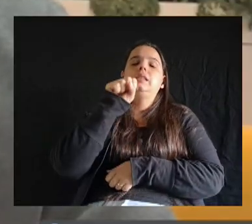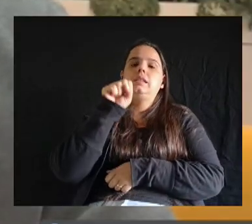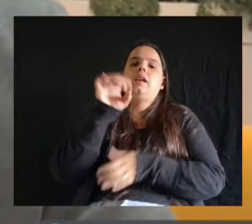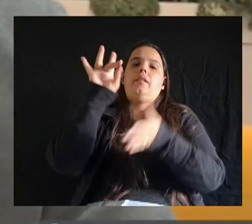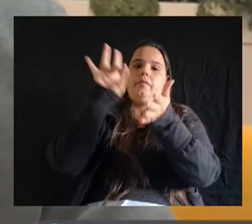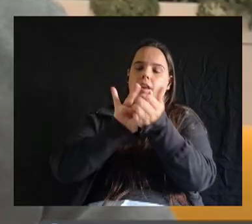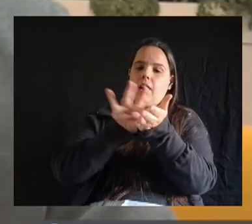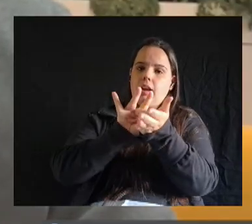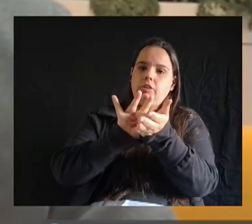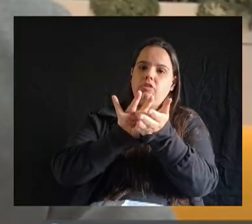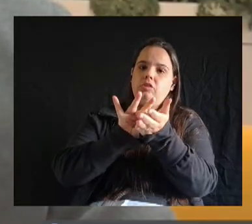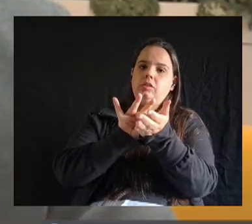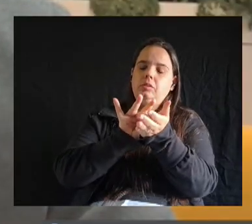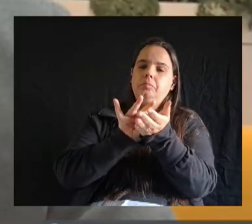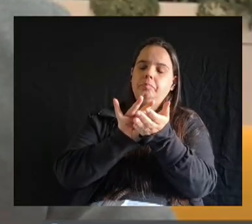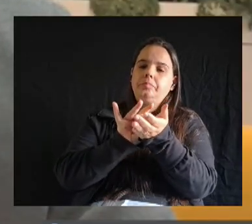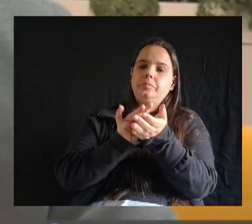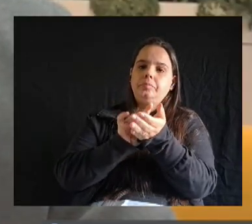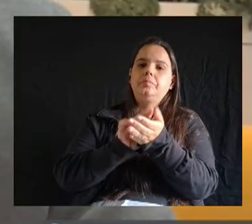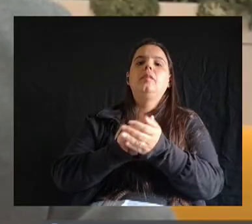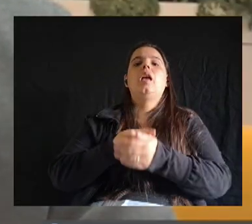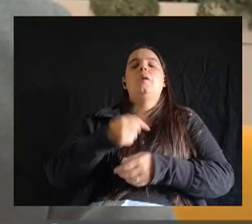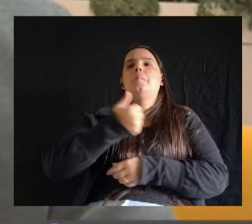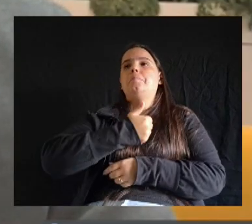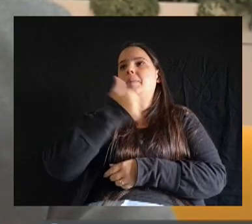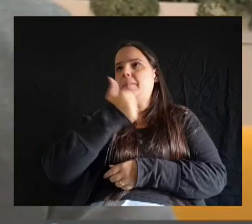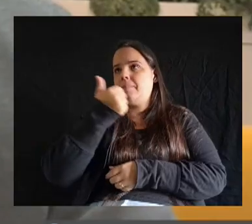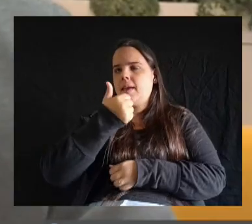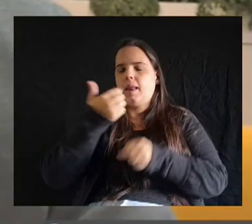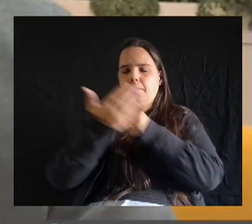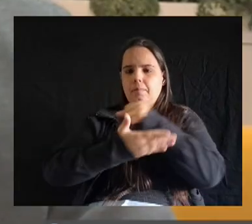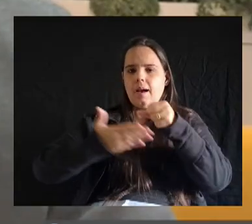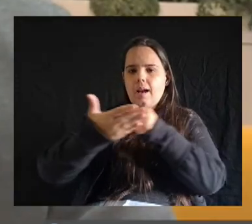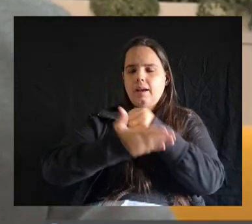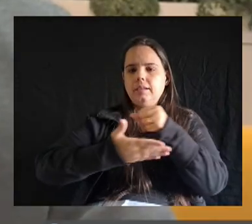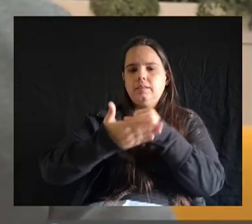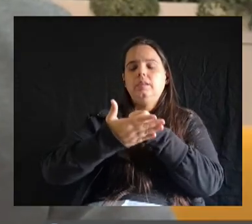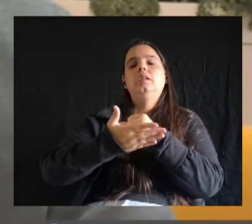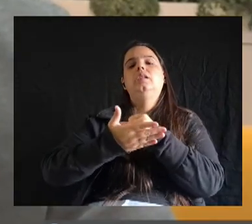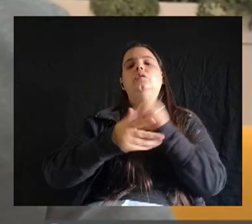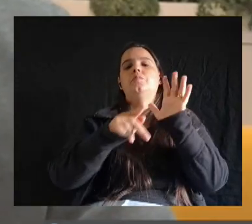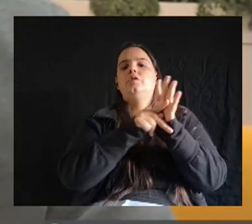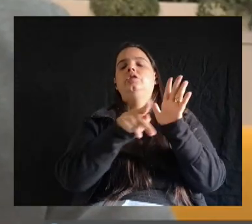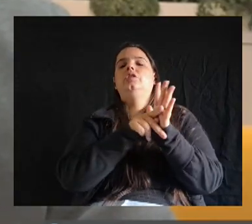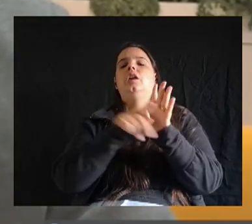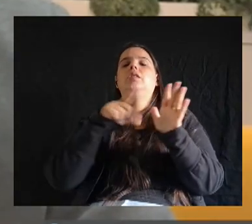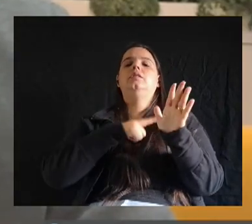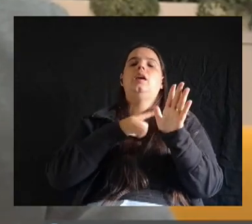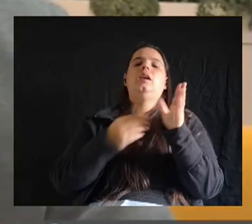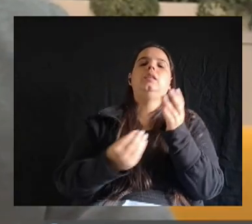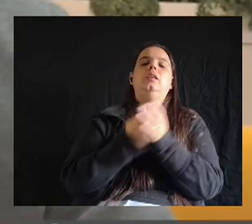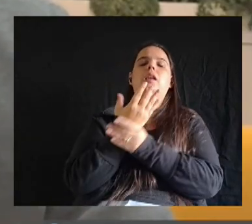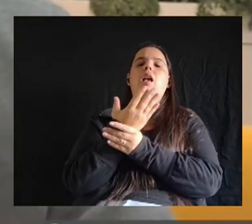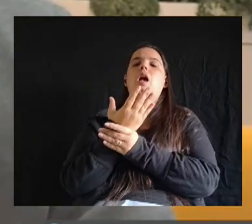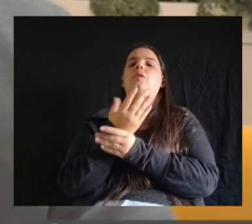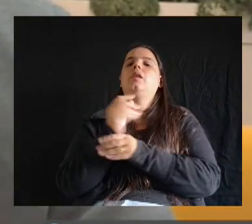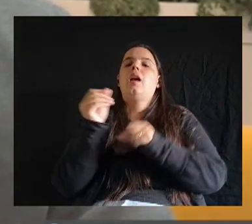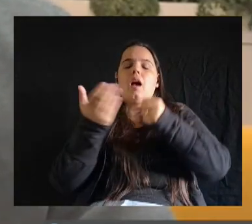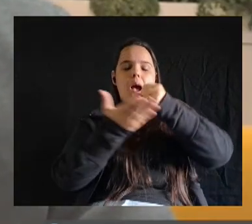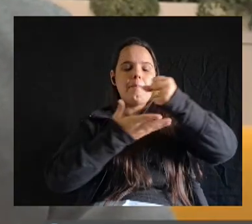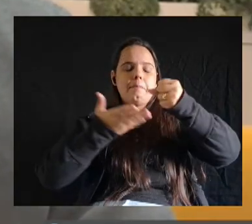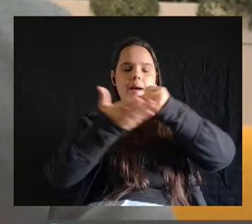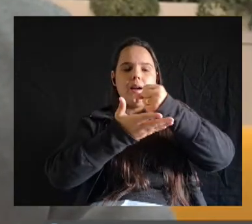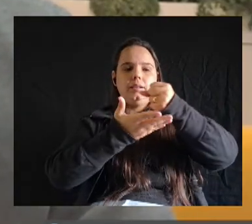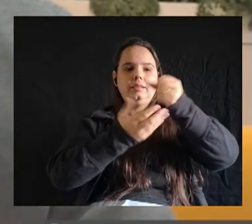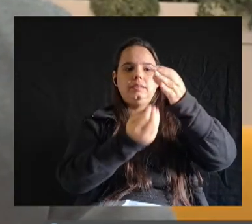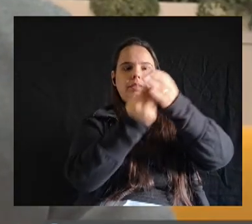É, Essa primeira etapa do projeto, ele tem o início, né, a construção das bases técnicas de